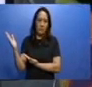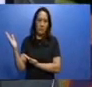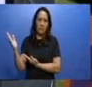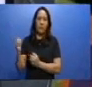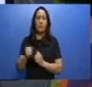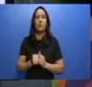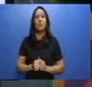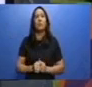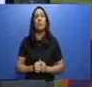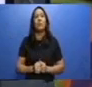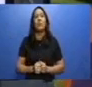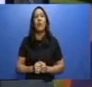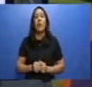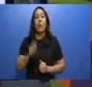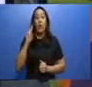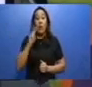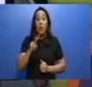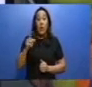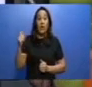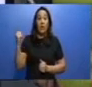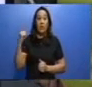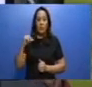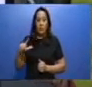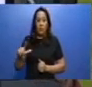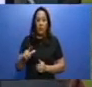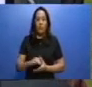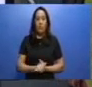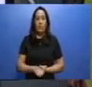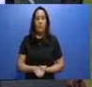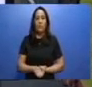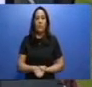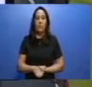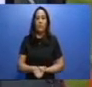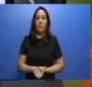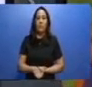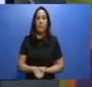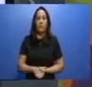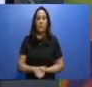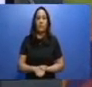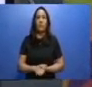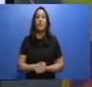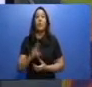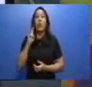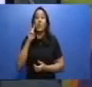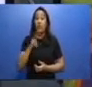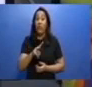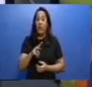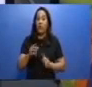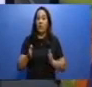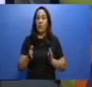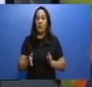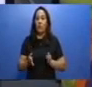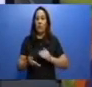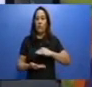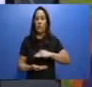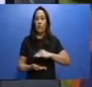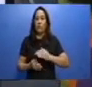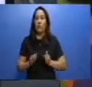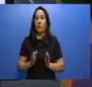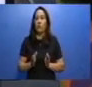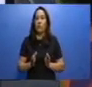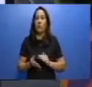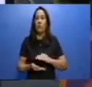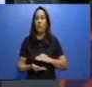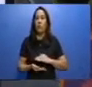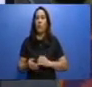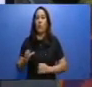Se eu der uma olhada nesse aqui, ó, no cantinho, eu tô vendo um cubo. Ó, aí eu